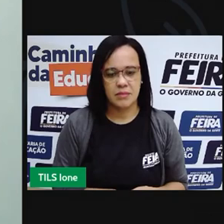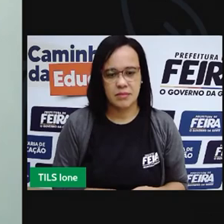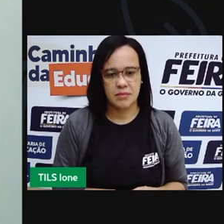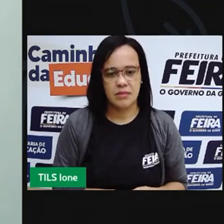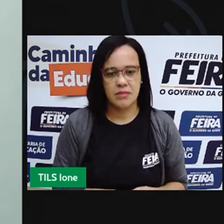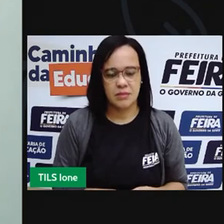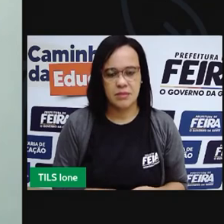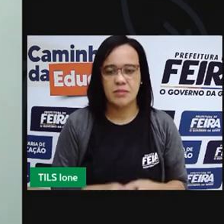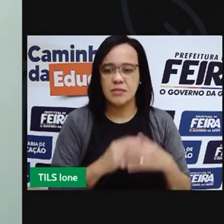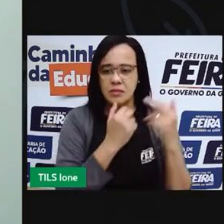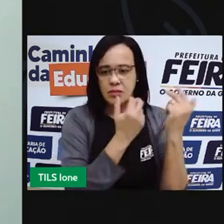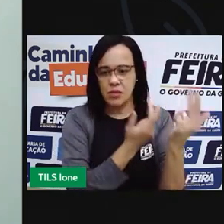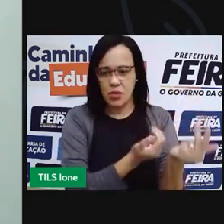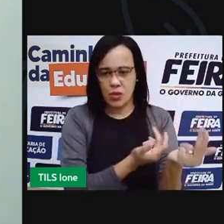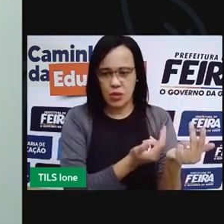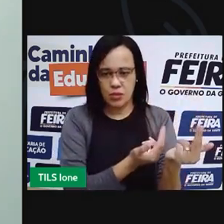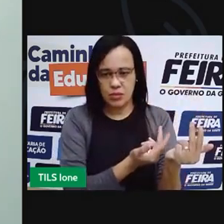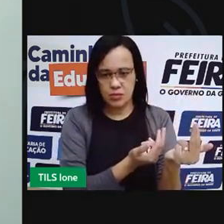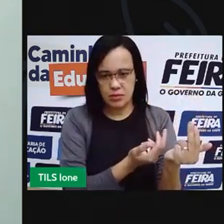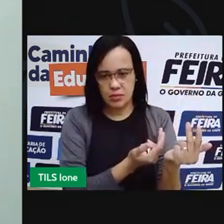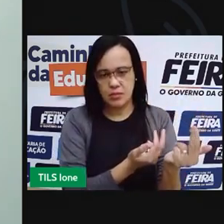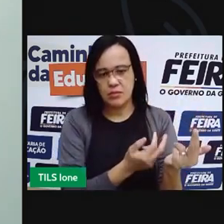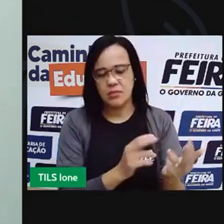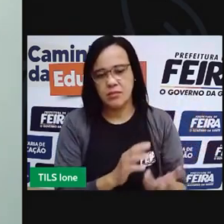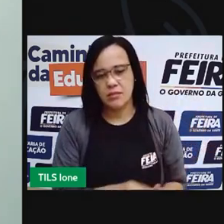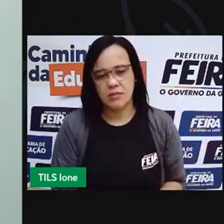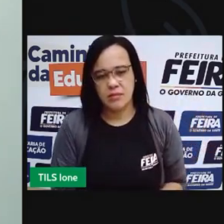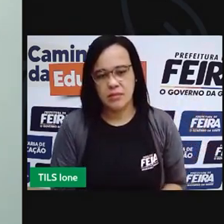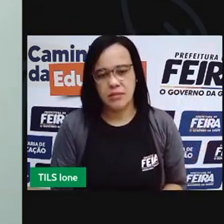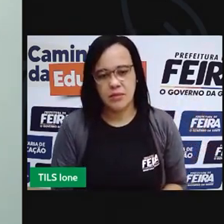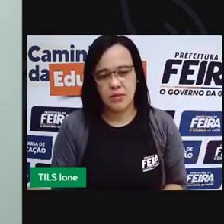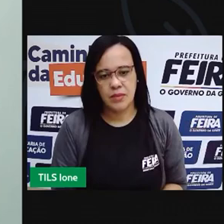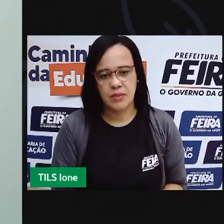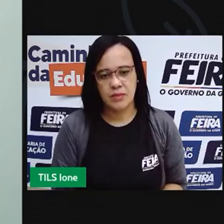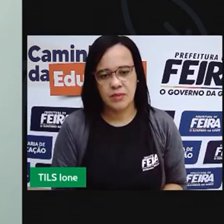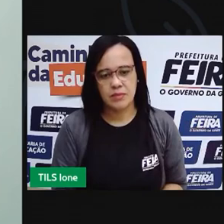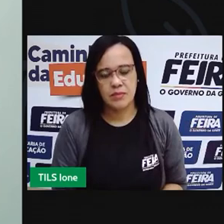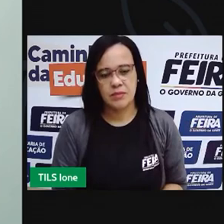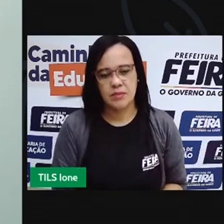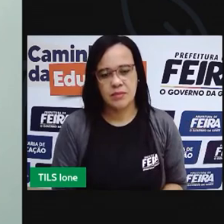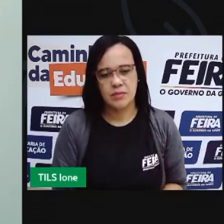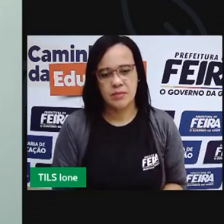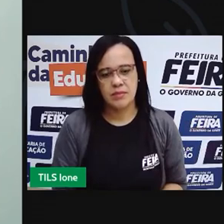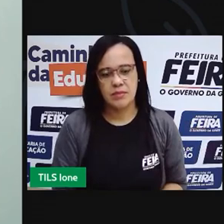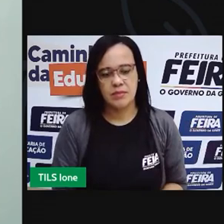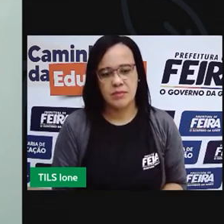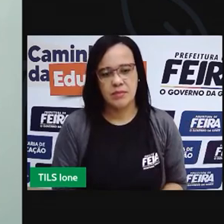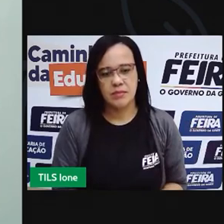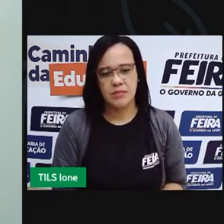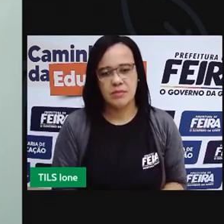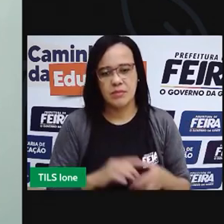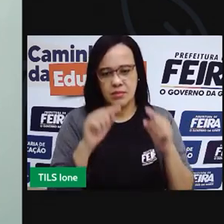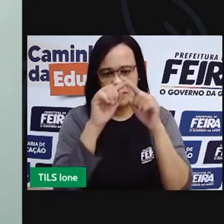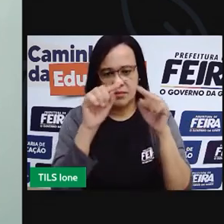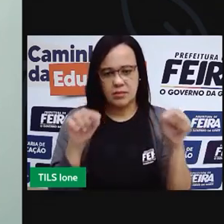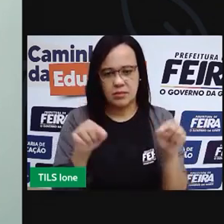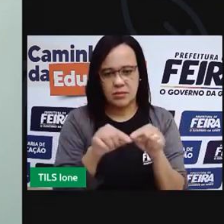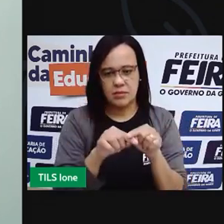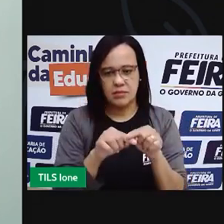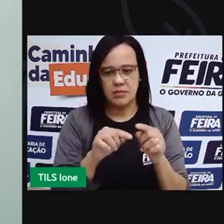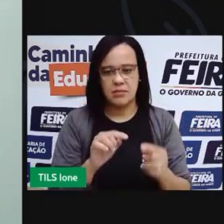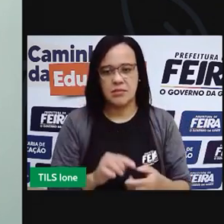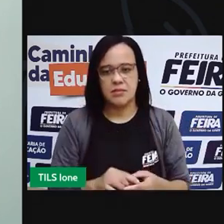desça essa leve dobrada na ponta desse triângulo. Assim, ó.